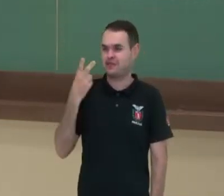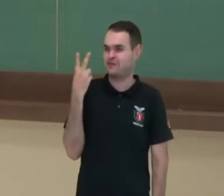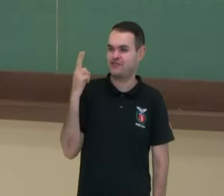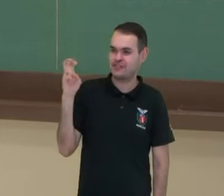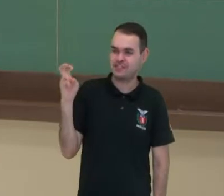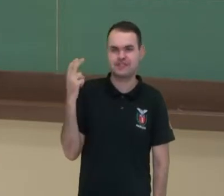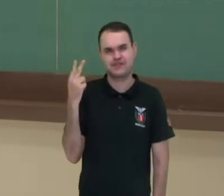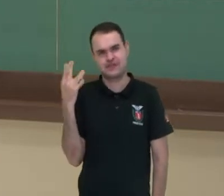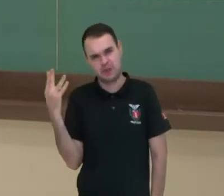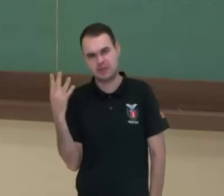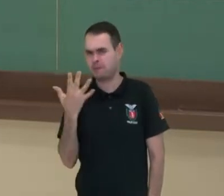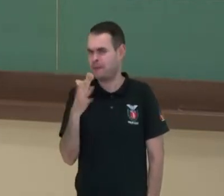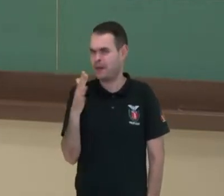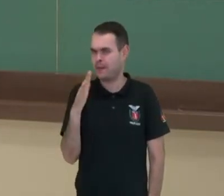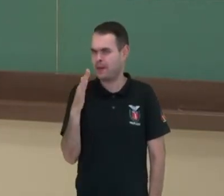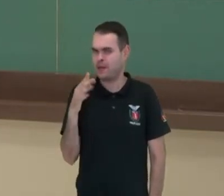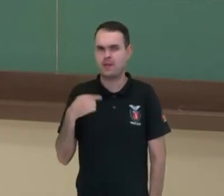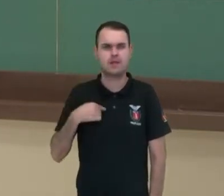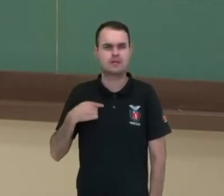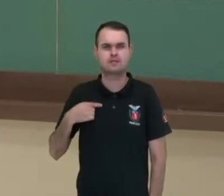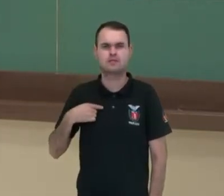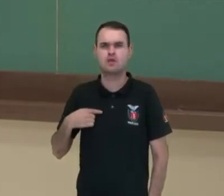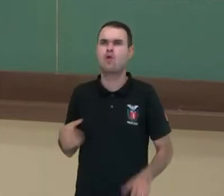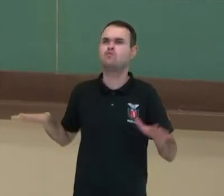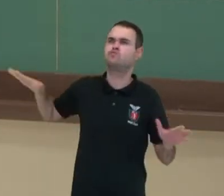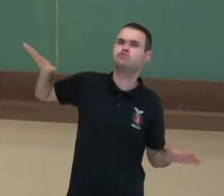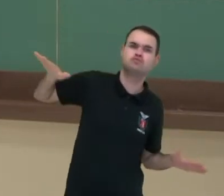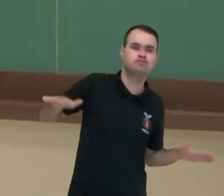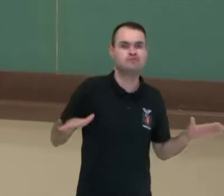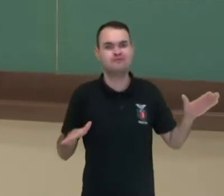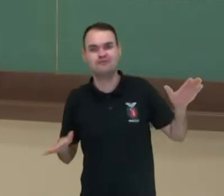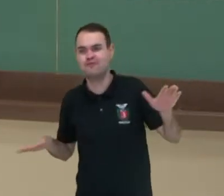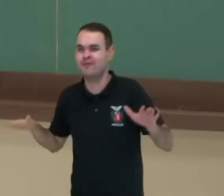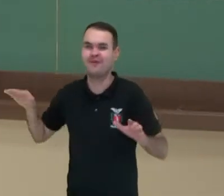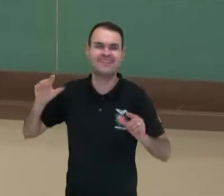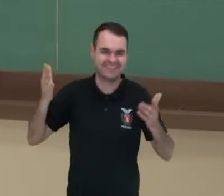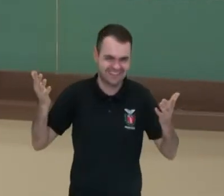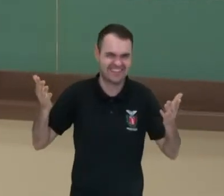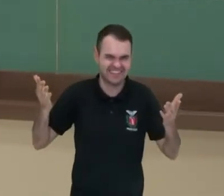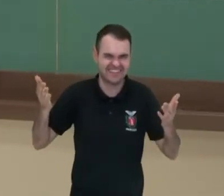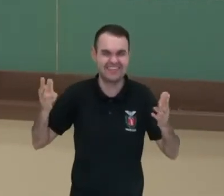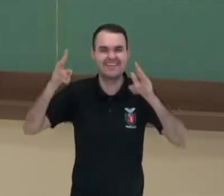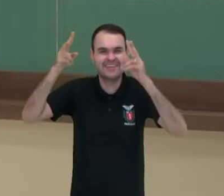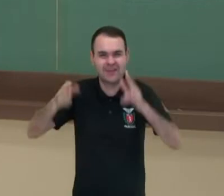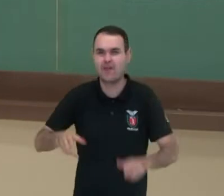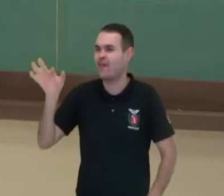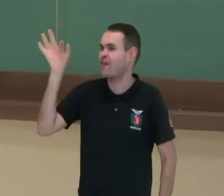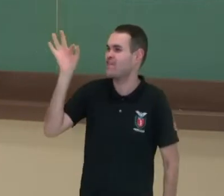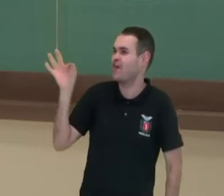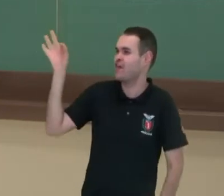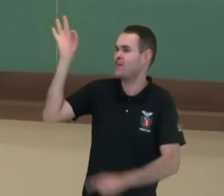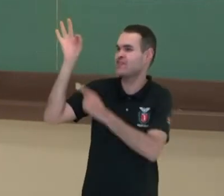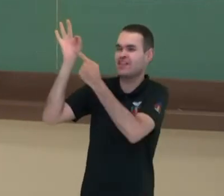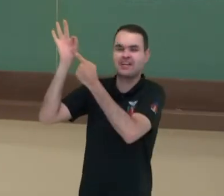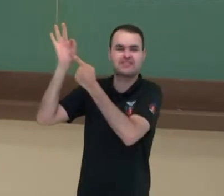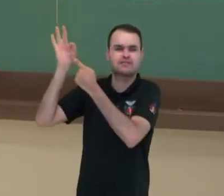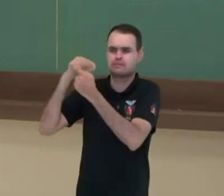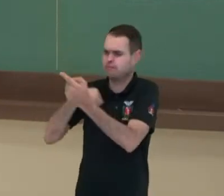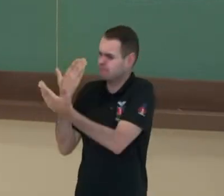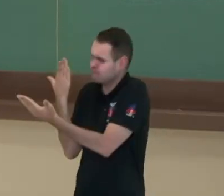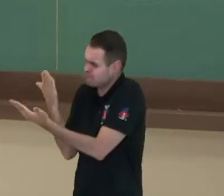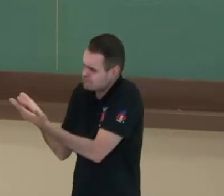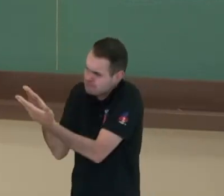anos, 24 anos, voando, como diria o outro, né? Na época da faculdade, fiz vários